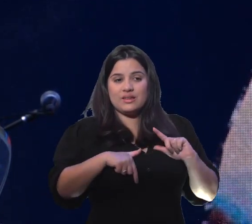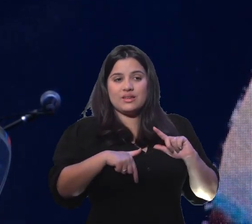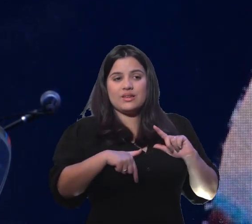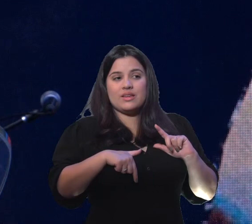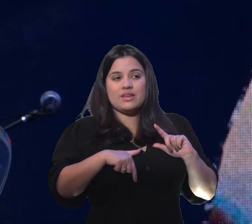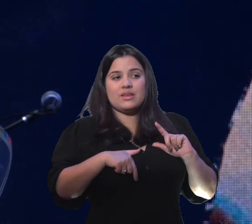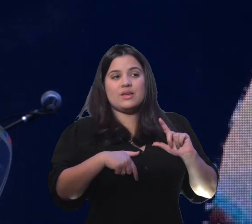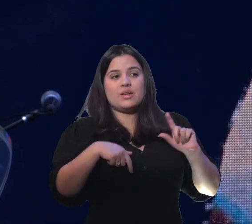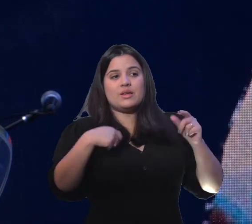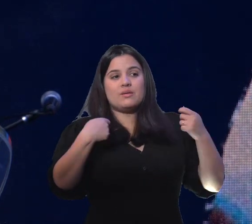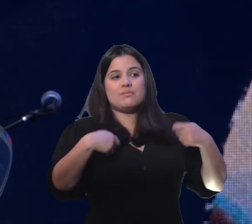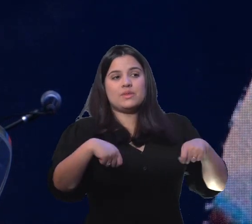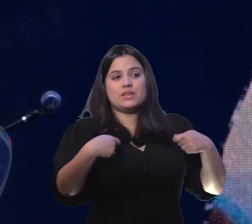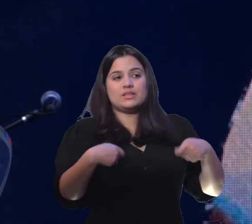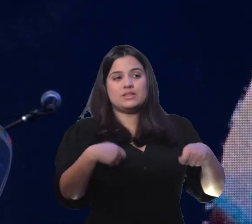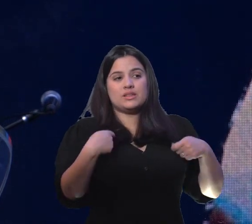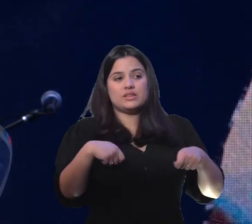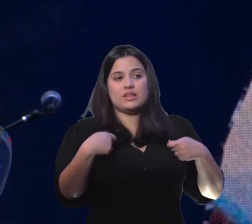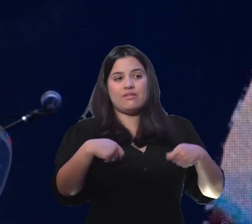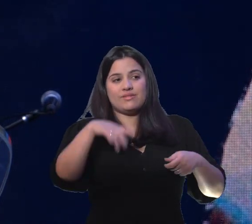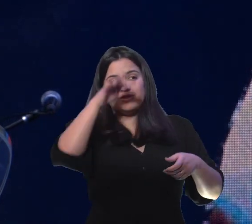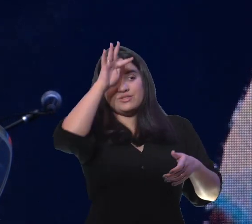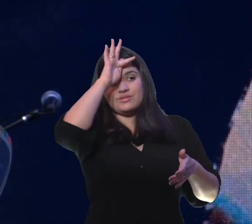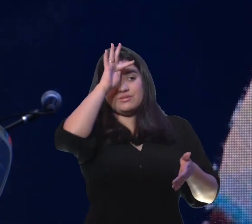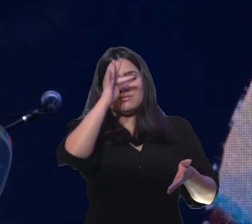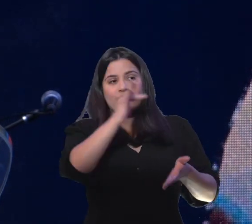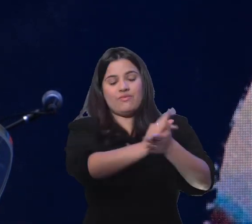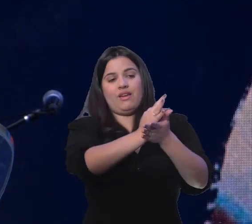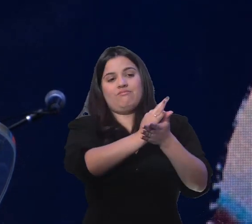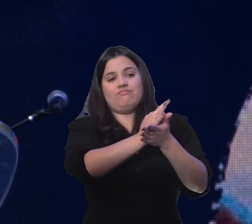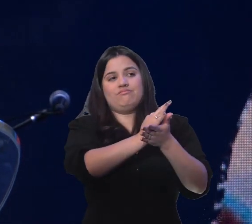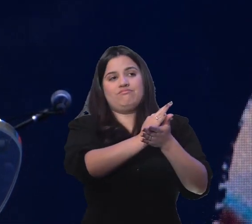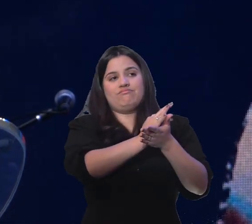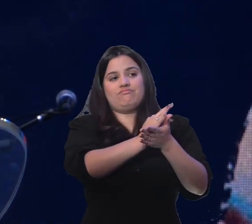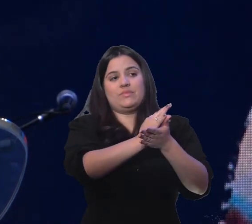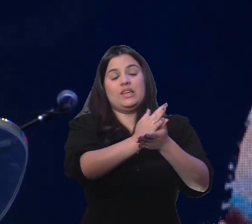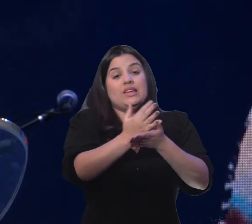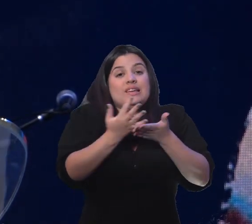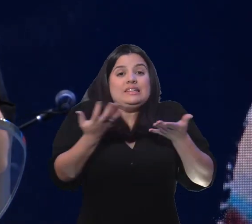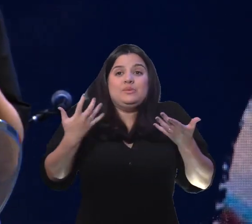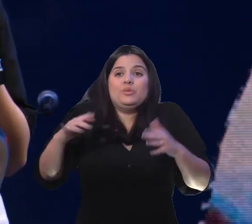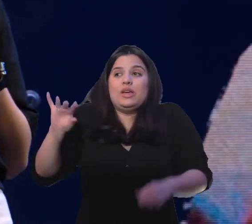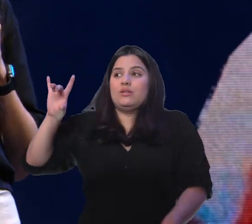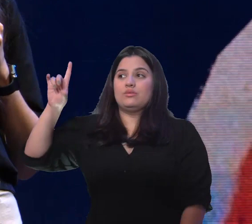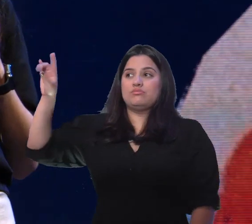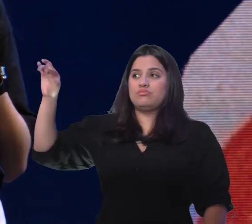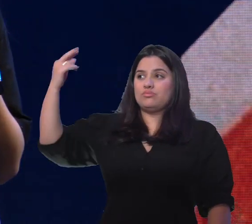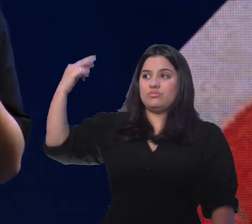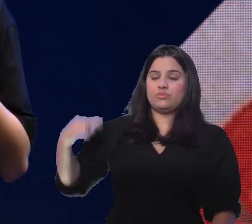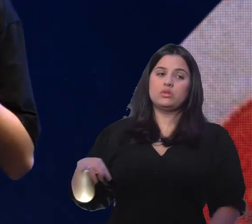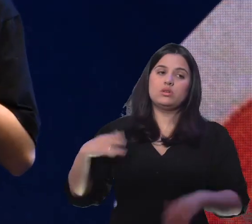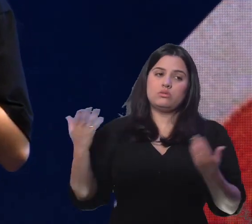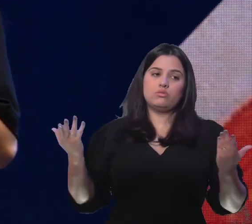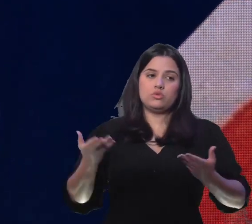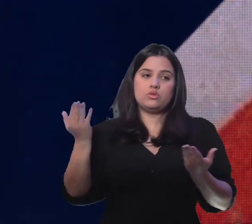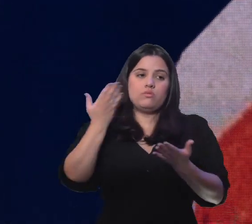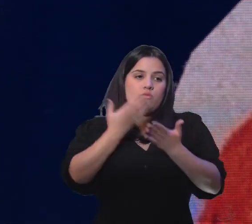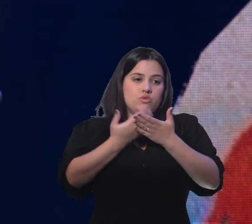coragem e de fé para tomar a terra. E eu não quero que o Senhor olhe para a gente da mesma forma. Então, hoje a gente vai estudar um pouco mais esse